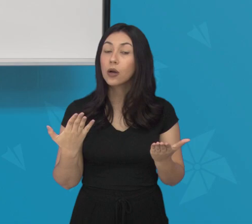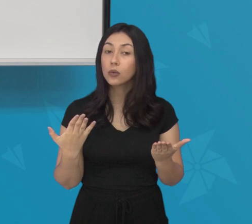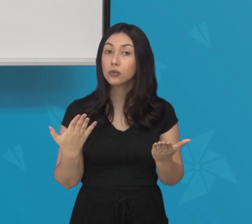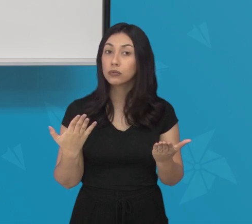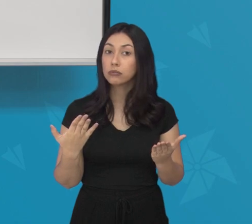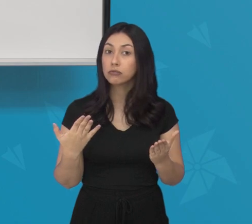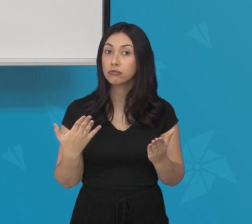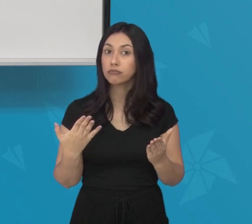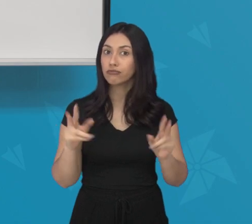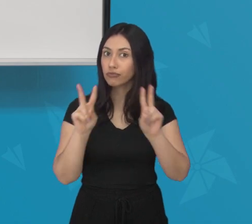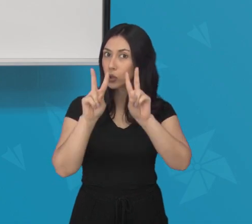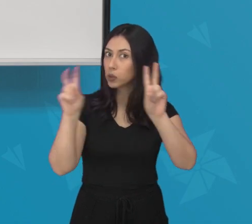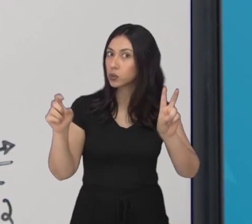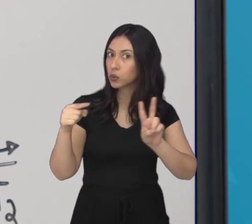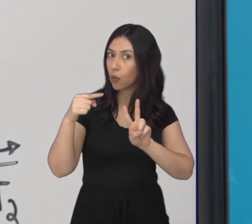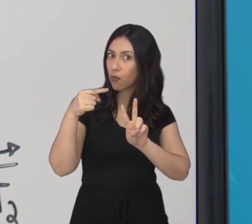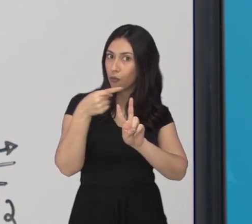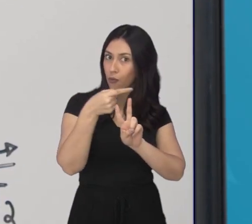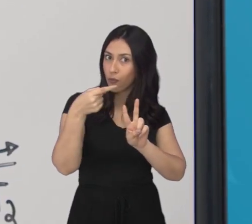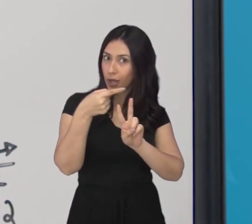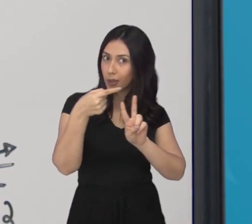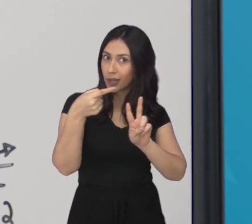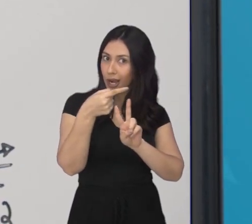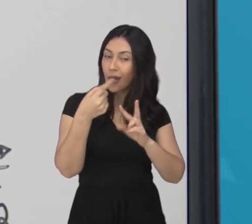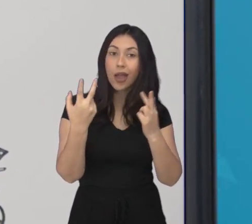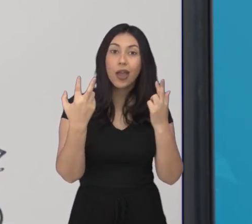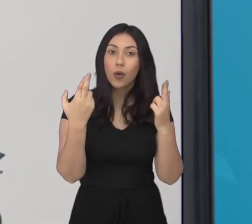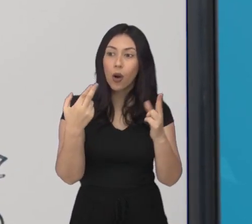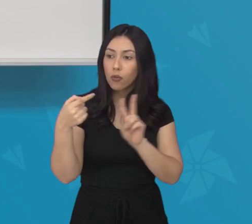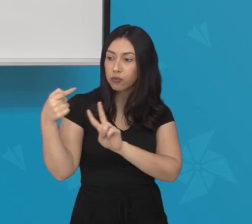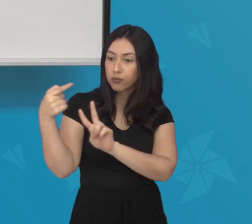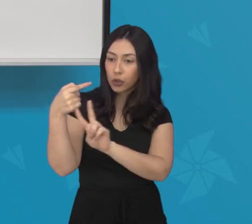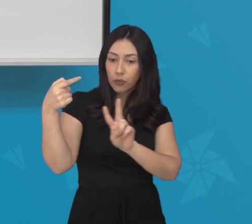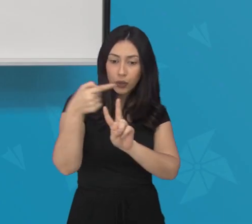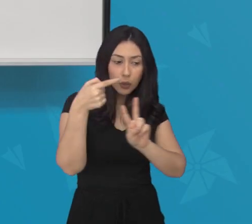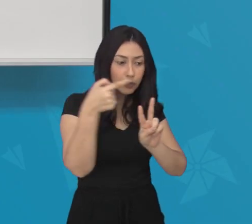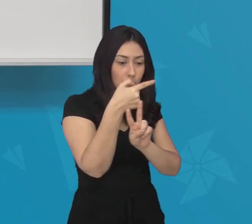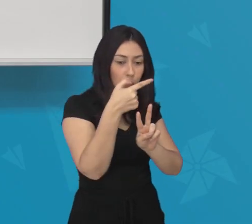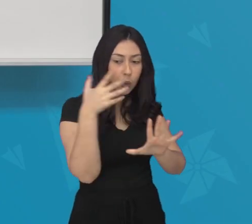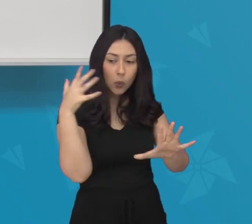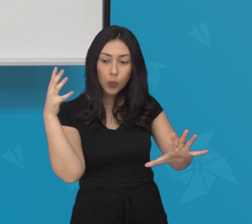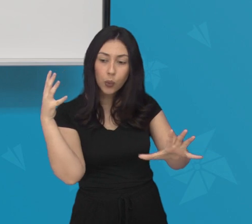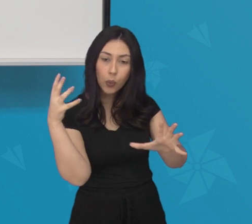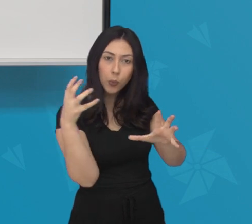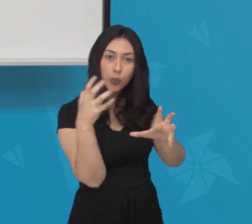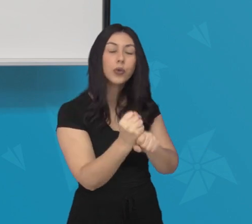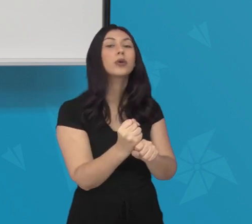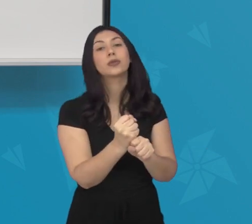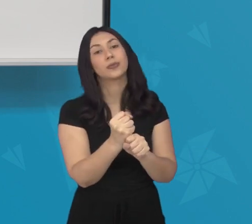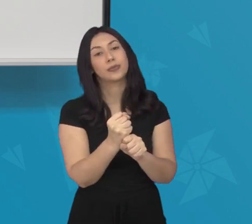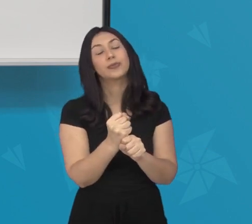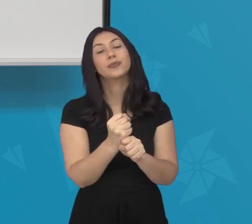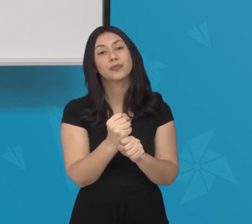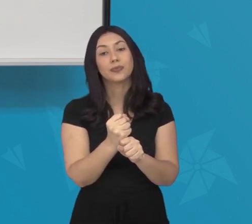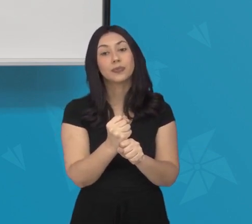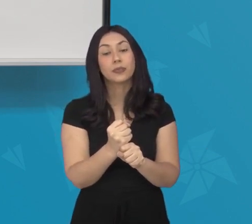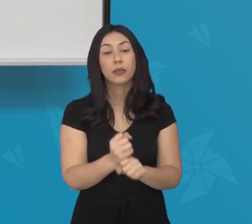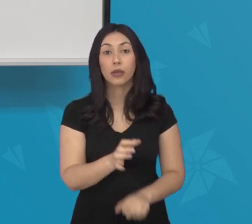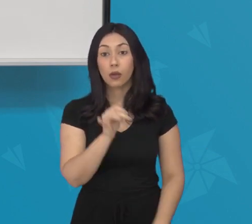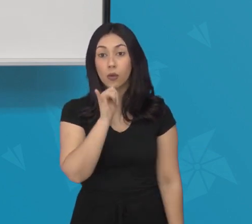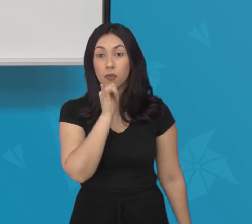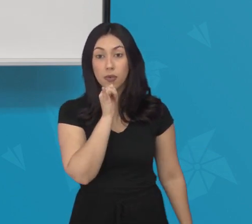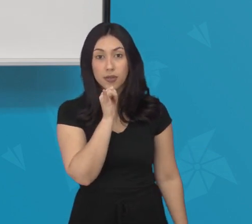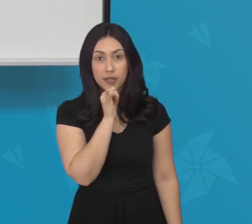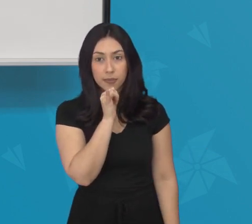vetorialmente falando, é a soma vetorial de, sejam lá, quais forças atuam sobre o corpo. Por